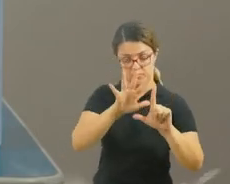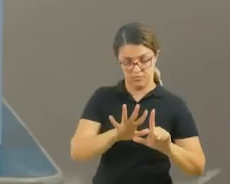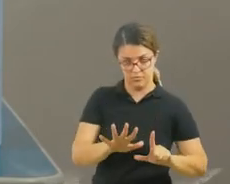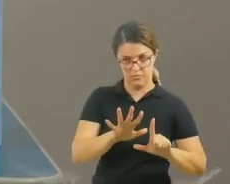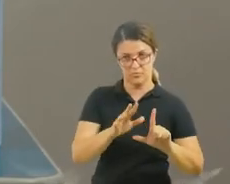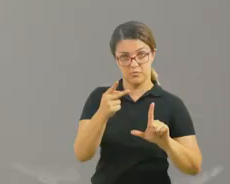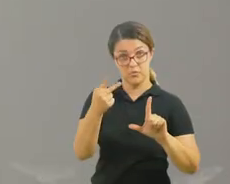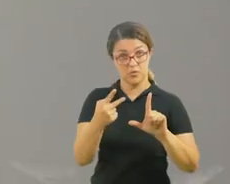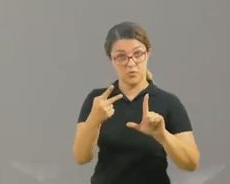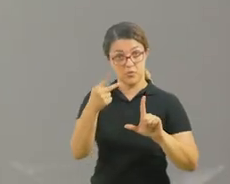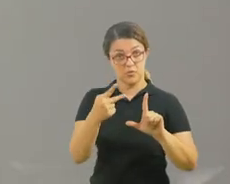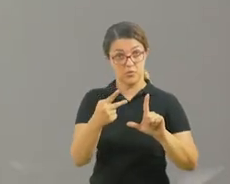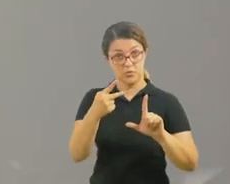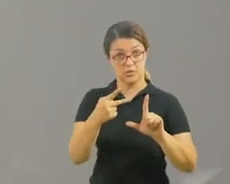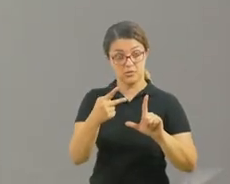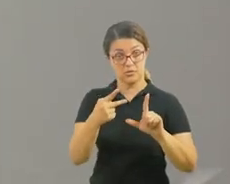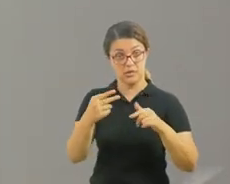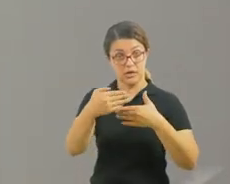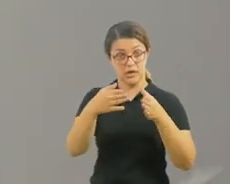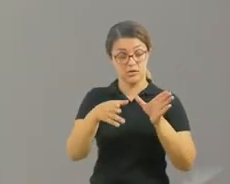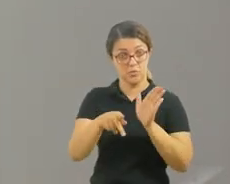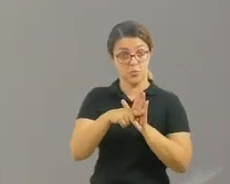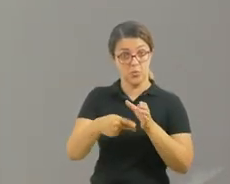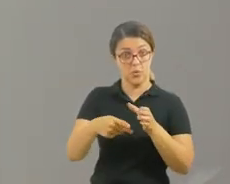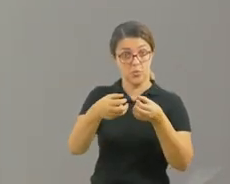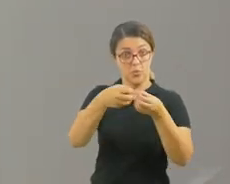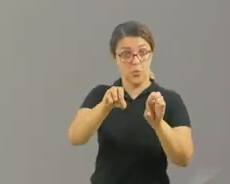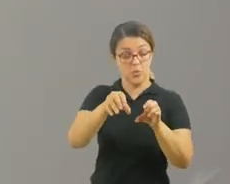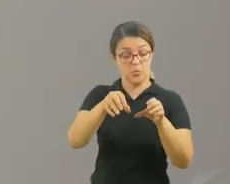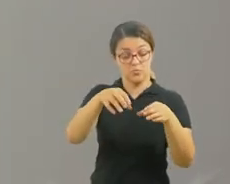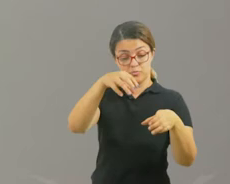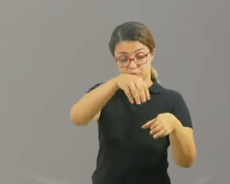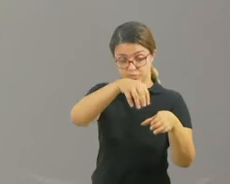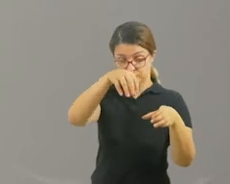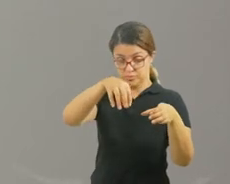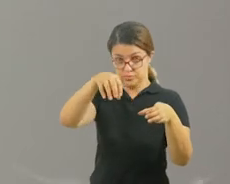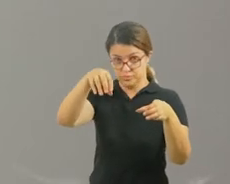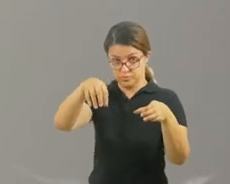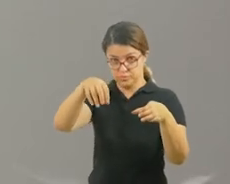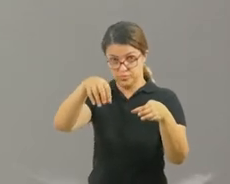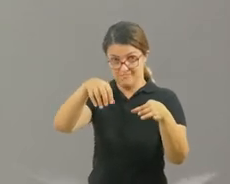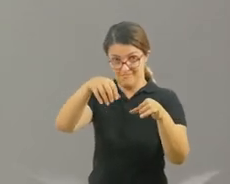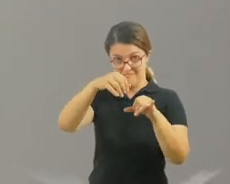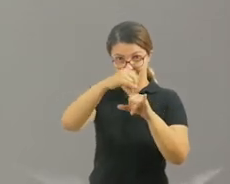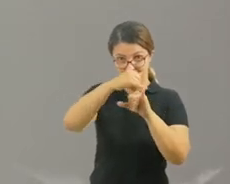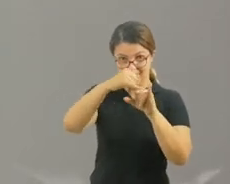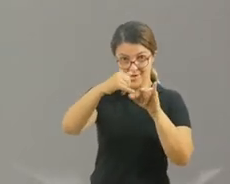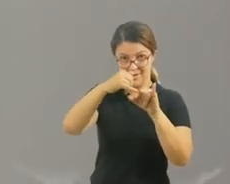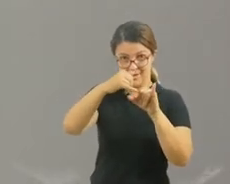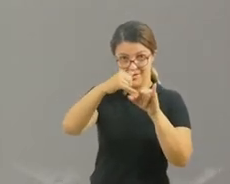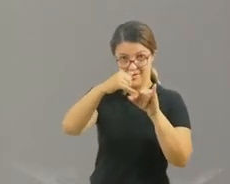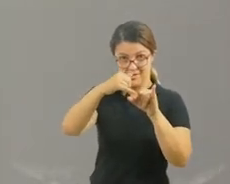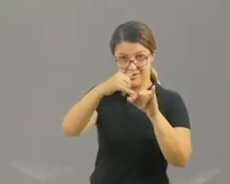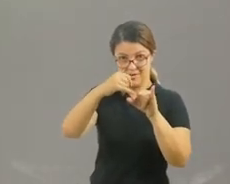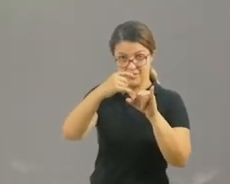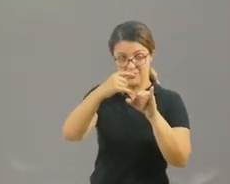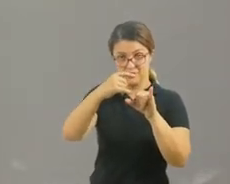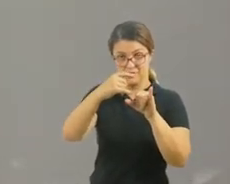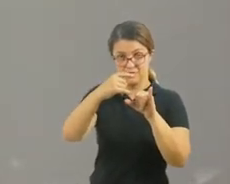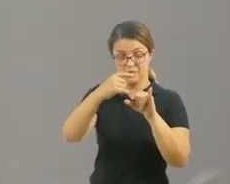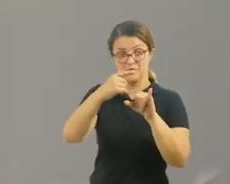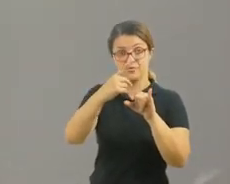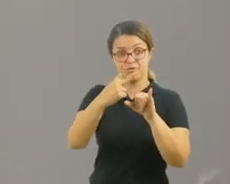duas imagens, duas caixas de ovos. Primeiro, vocês vão encontrar uma caixa de ovos com meia dúzia de